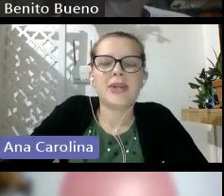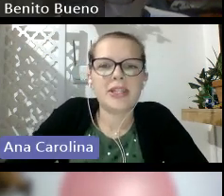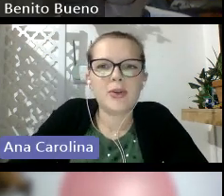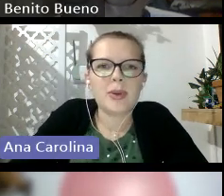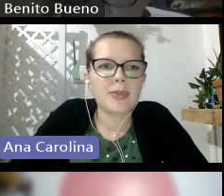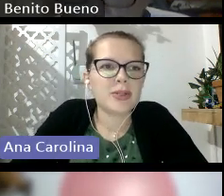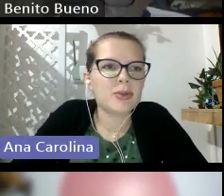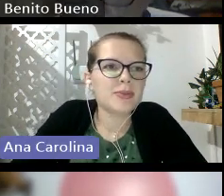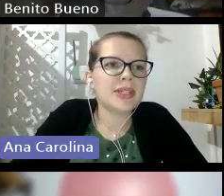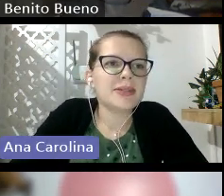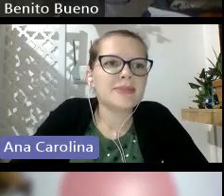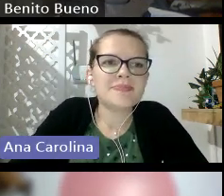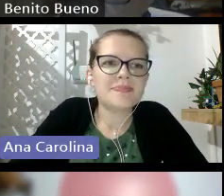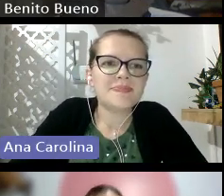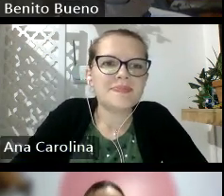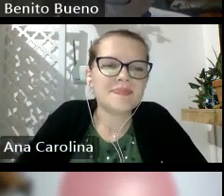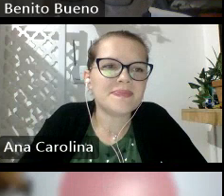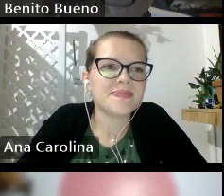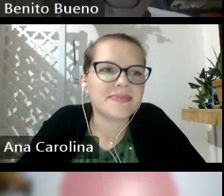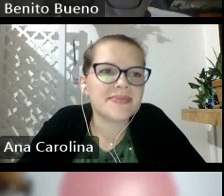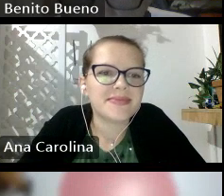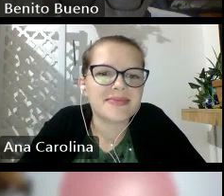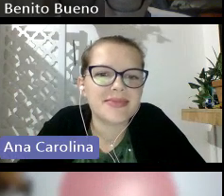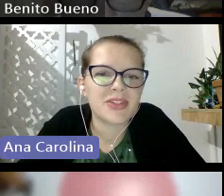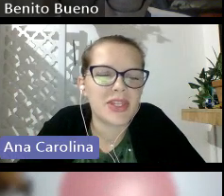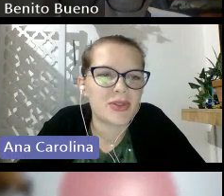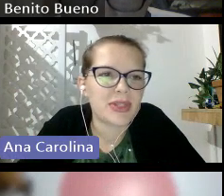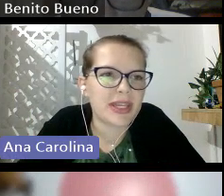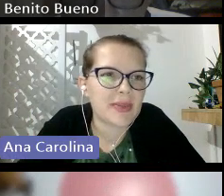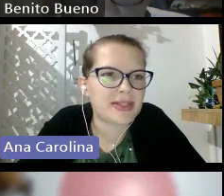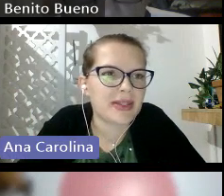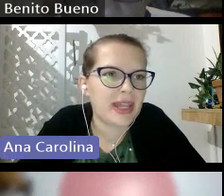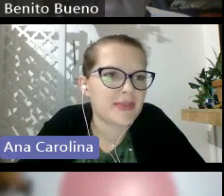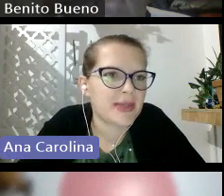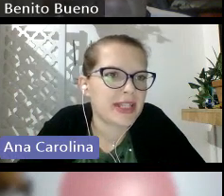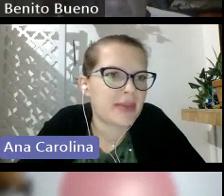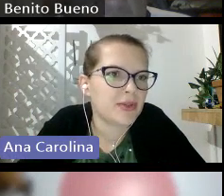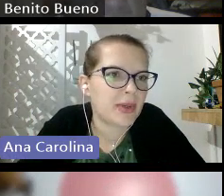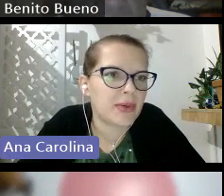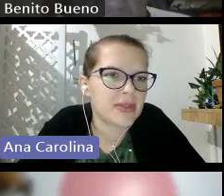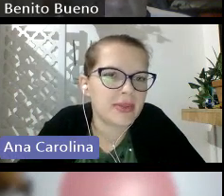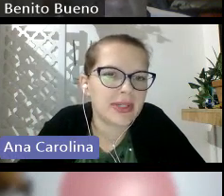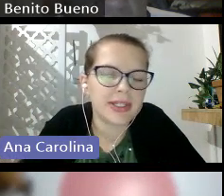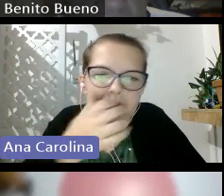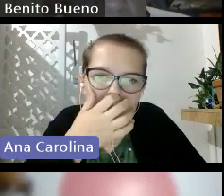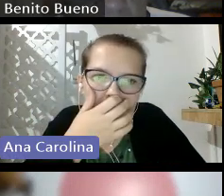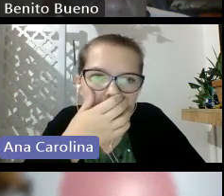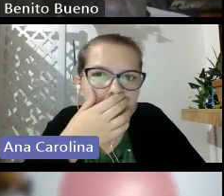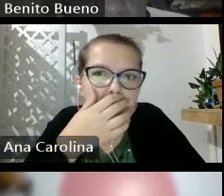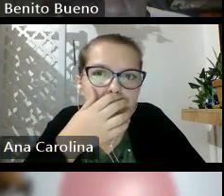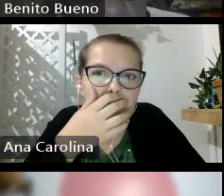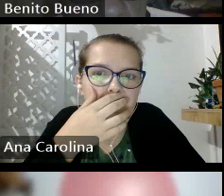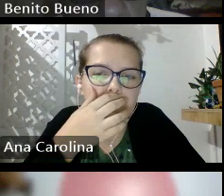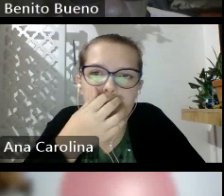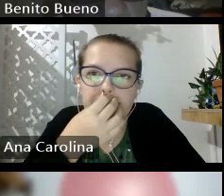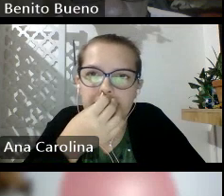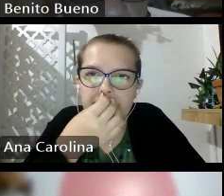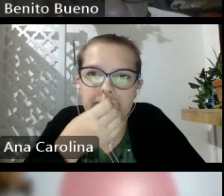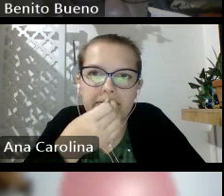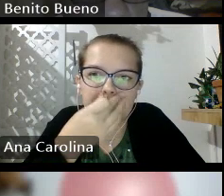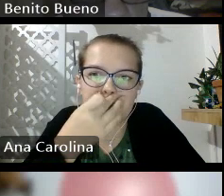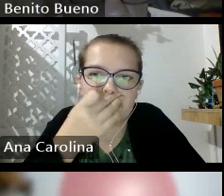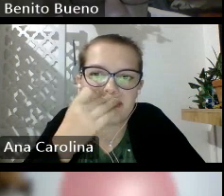Mais alguém Maravilhas tem da alguma engenharia. pergunta? Não sei se tu tem queres passar mais alguma coisa, Mari? Eu queria só falar mais uma...